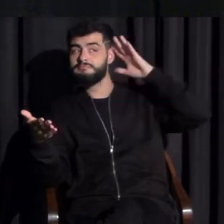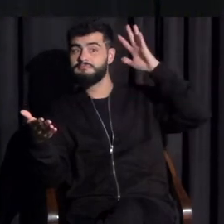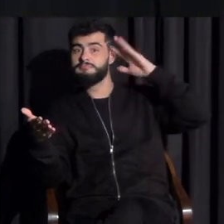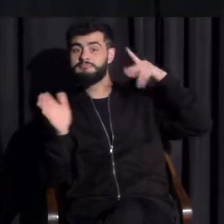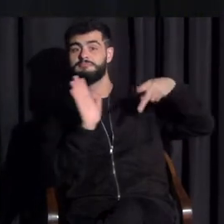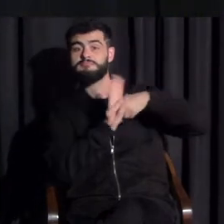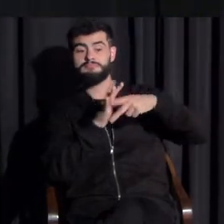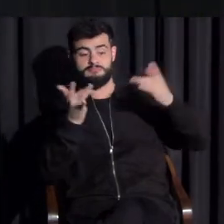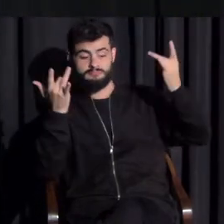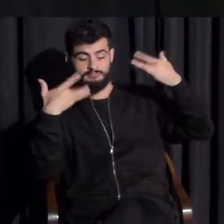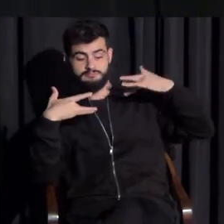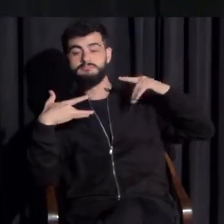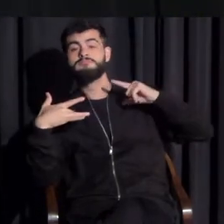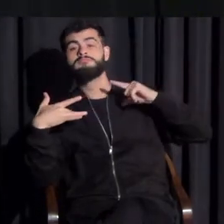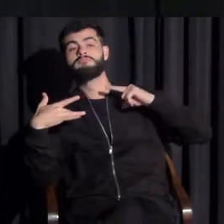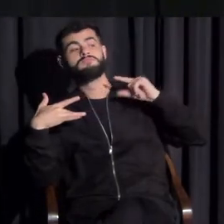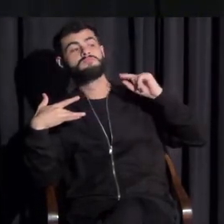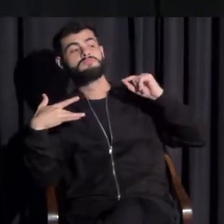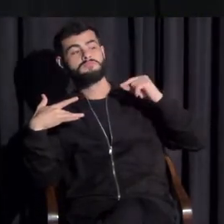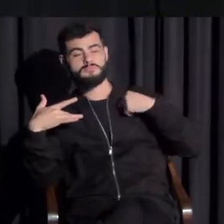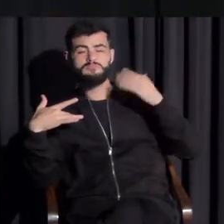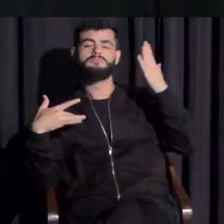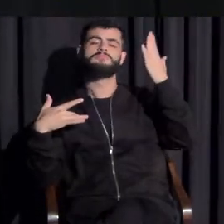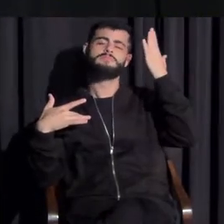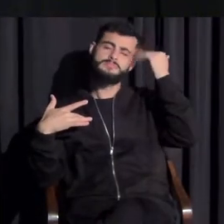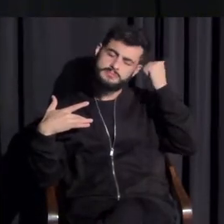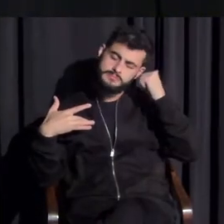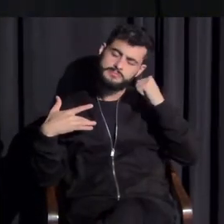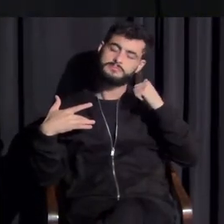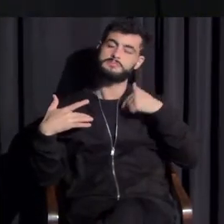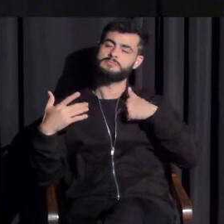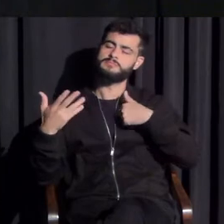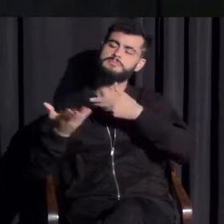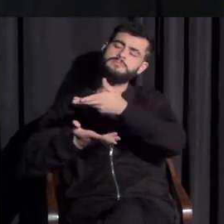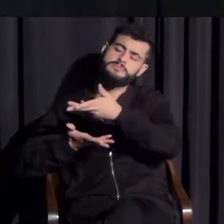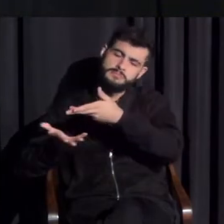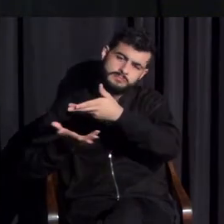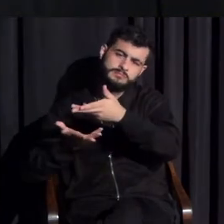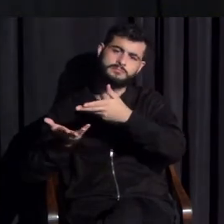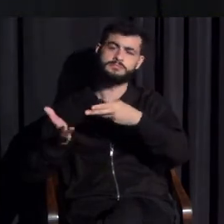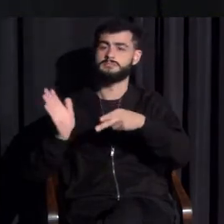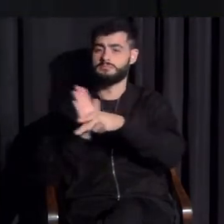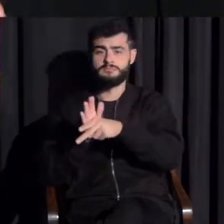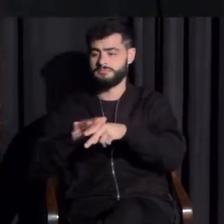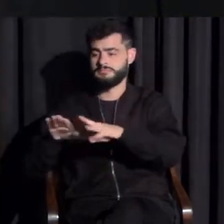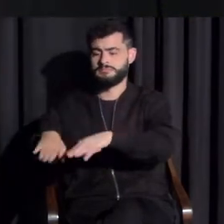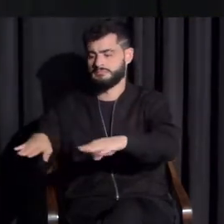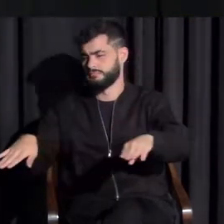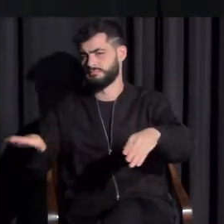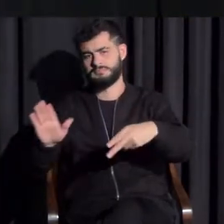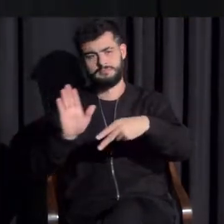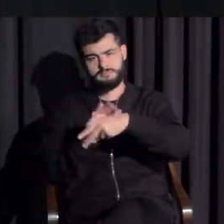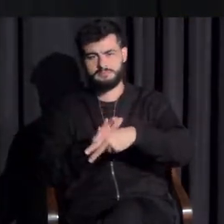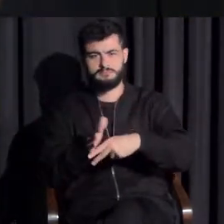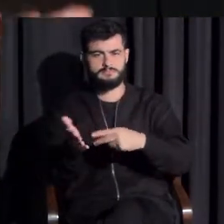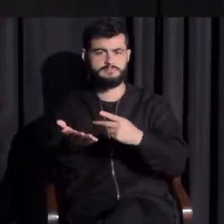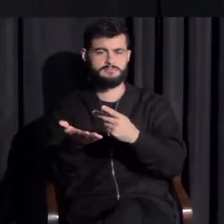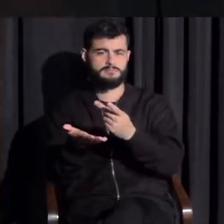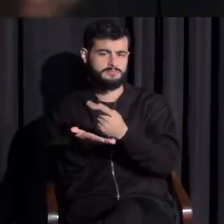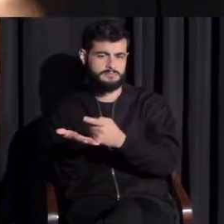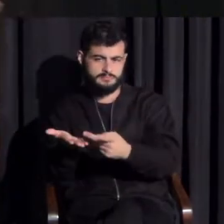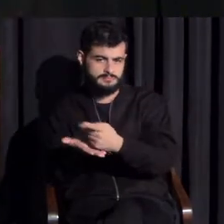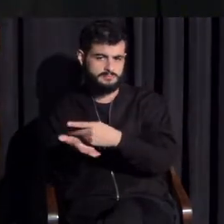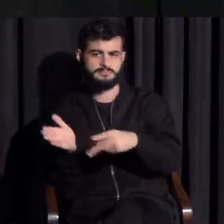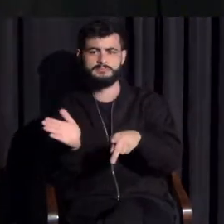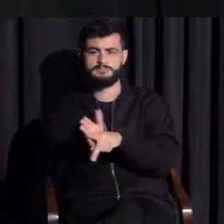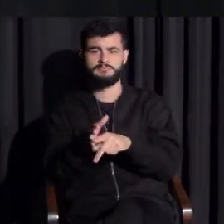gente carrega daquilo que a gente sabe? Né? Sobre crianças, sobre desenhos, sobre um monte de coisa, sobre ocupações, sobre essa região